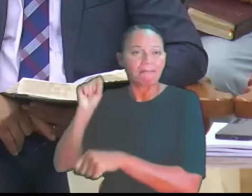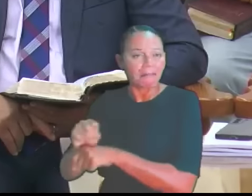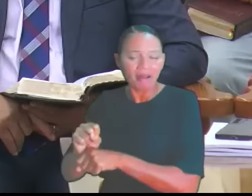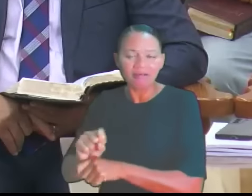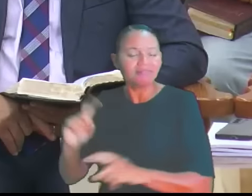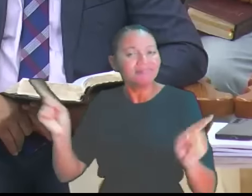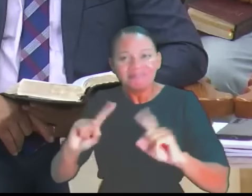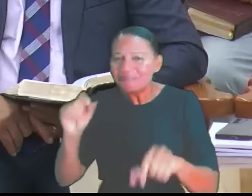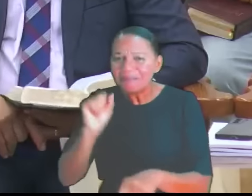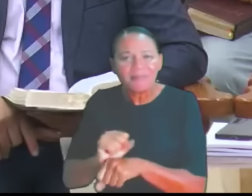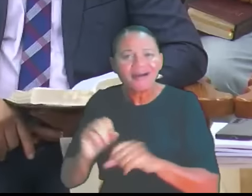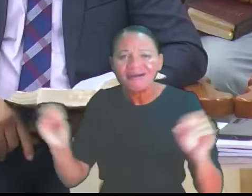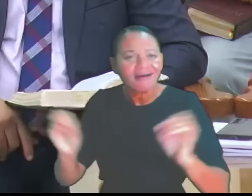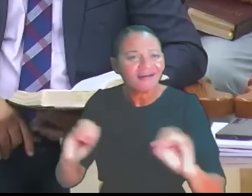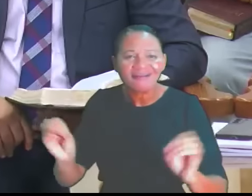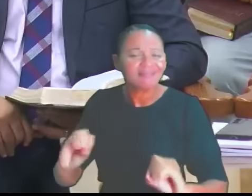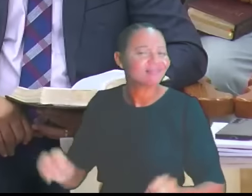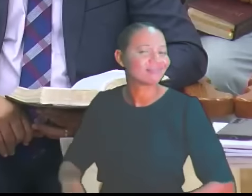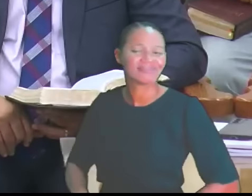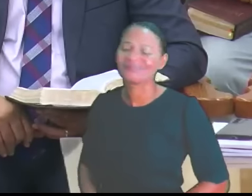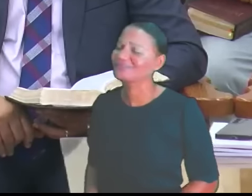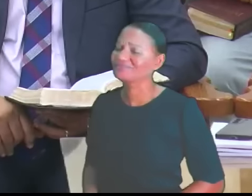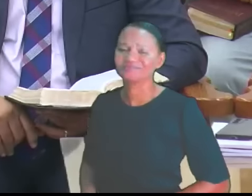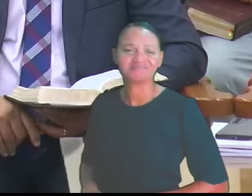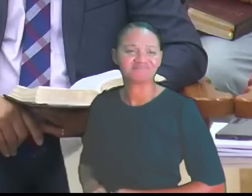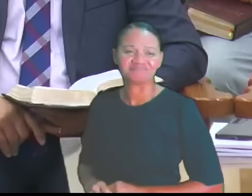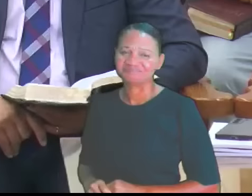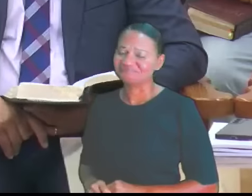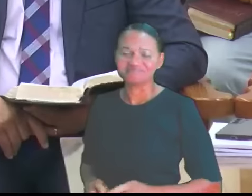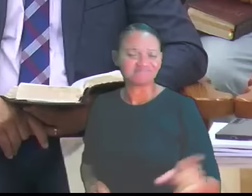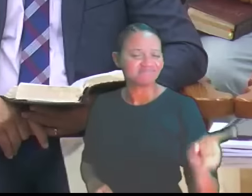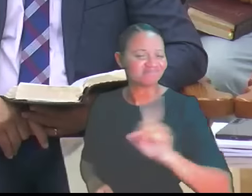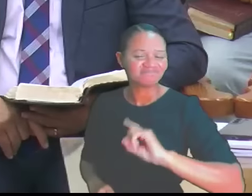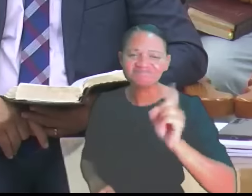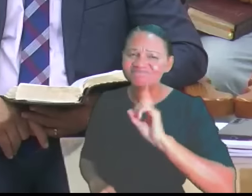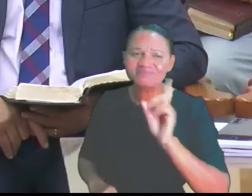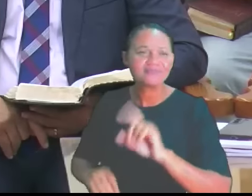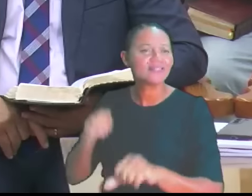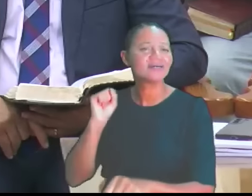irmão. Não para. Não para.